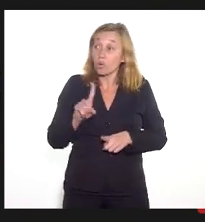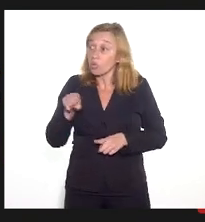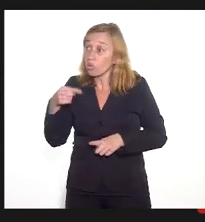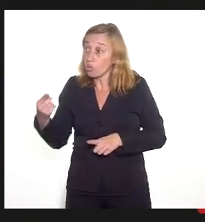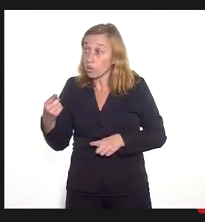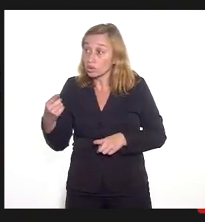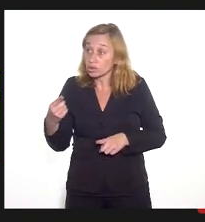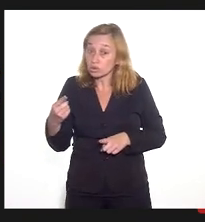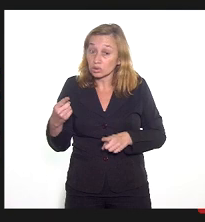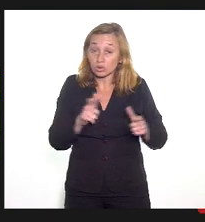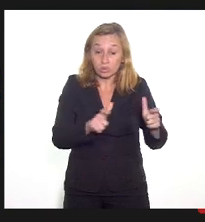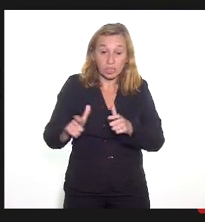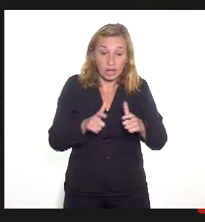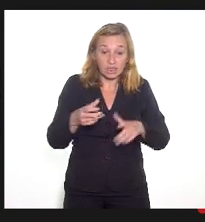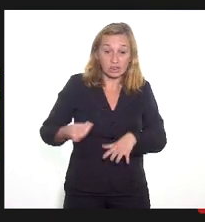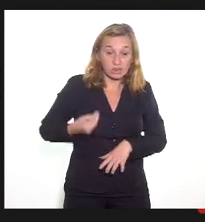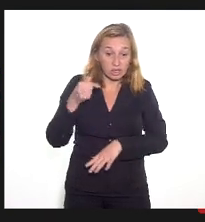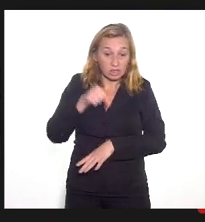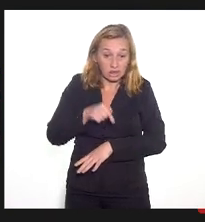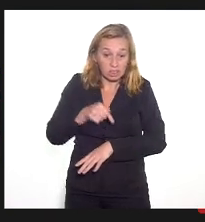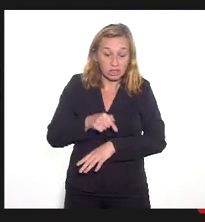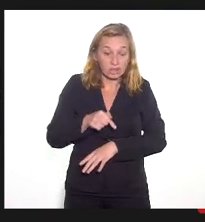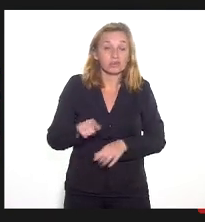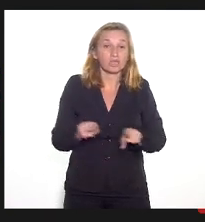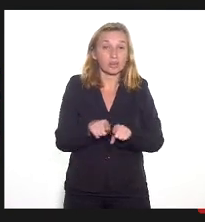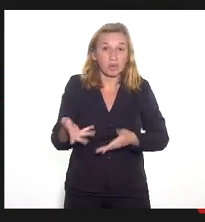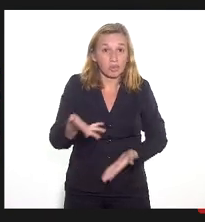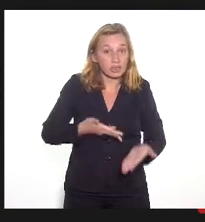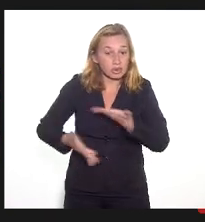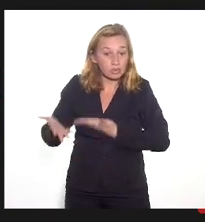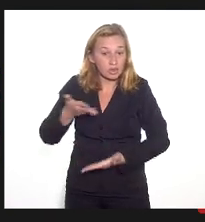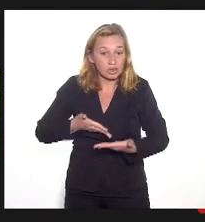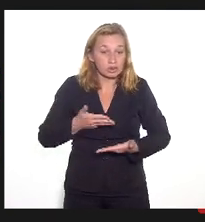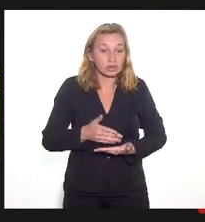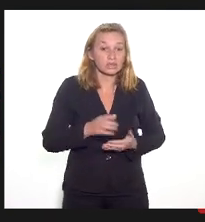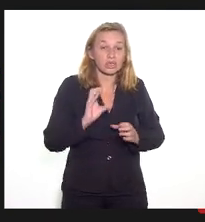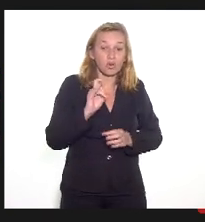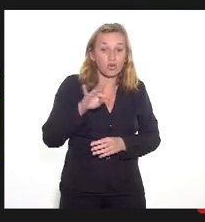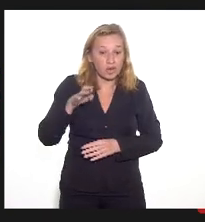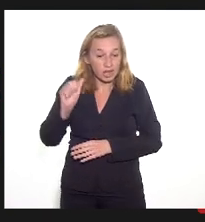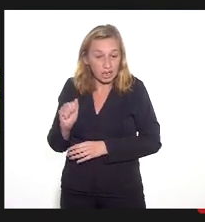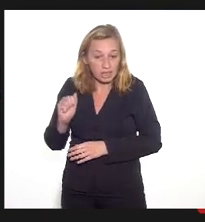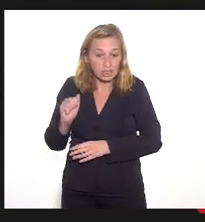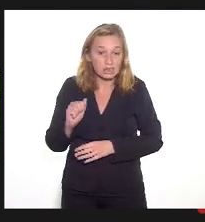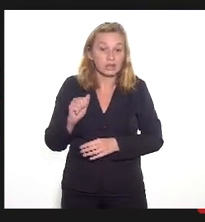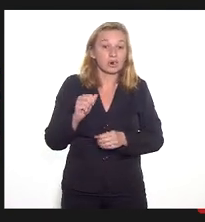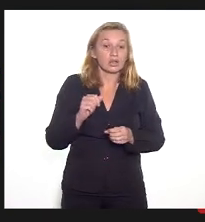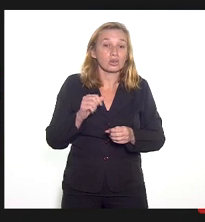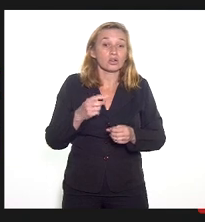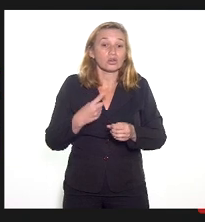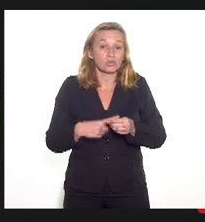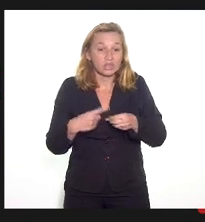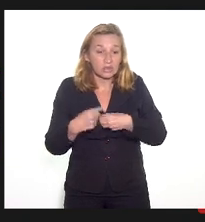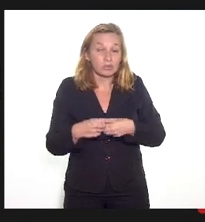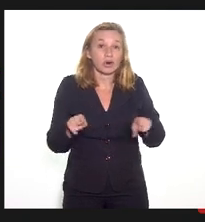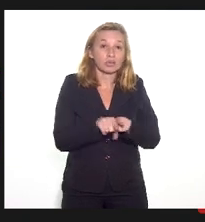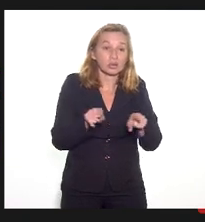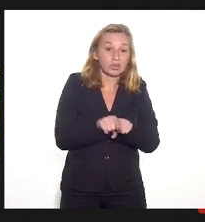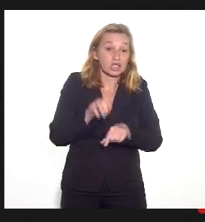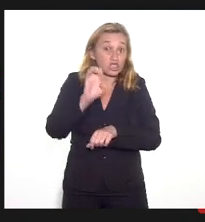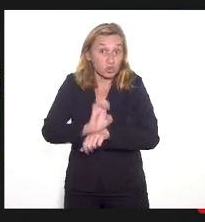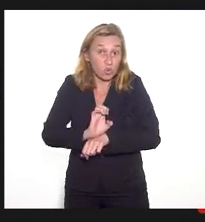outras entidades aqui presentes, nós também participamos, né, da Conferência Municipal e a Conferência